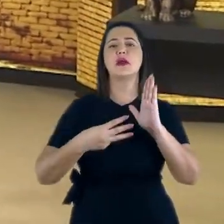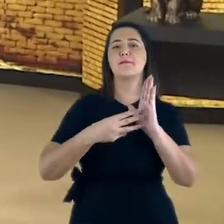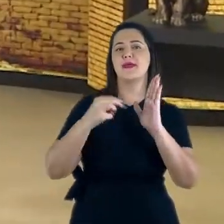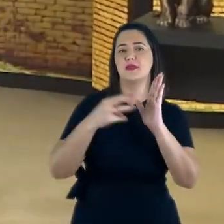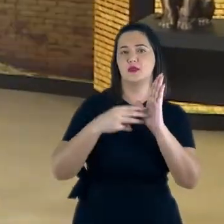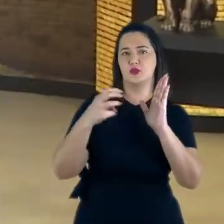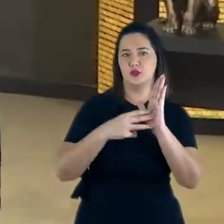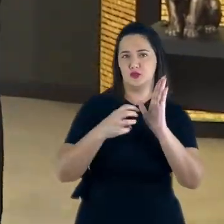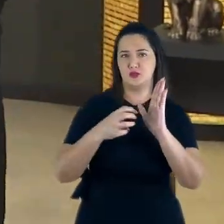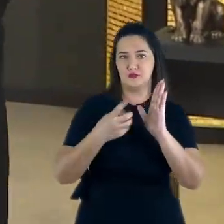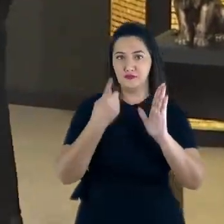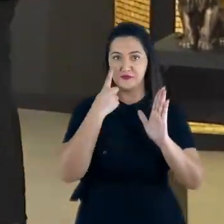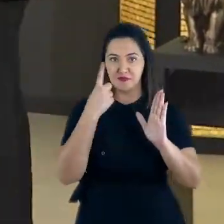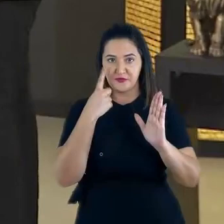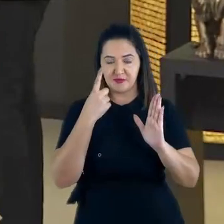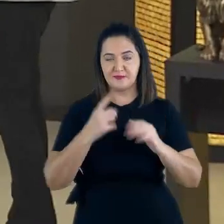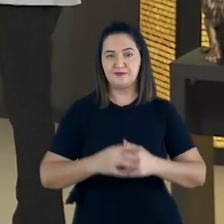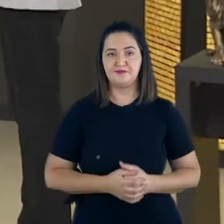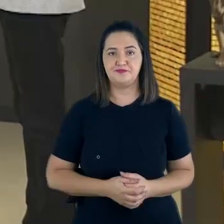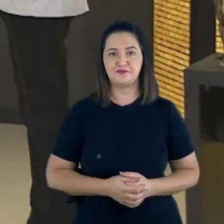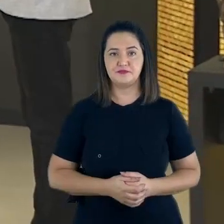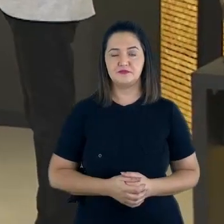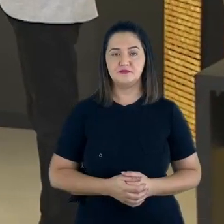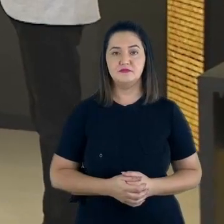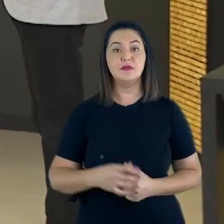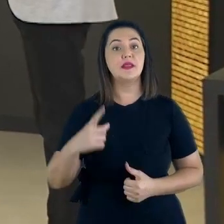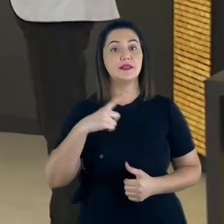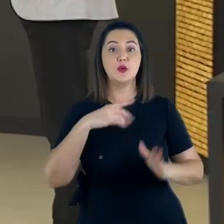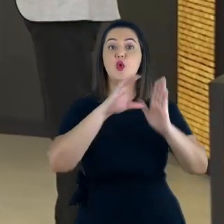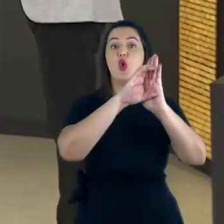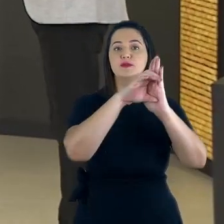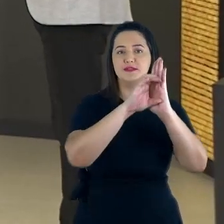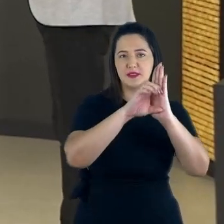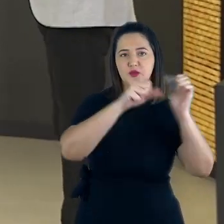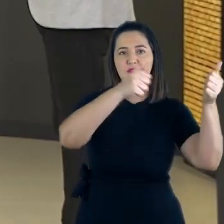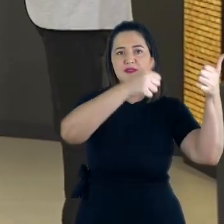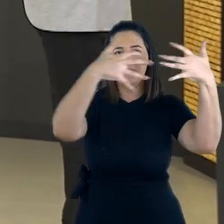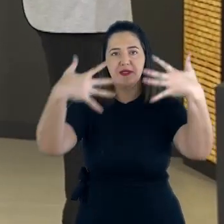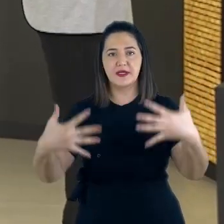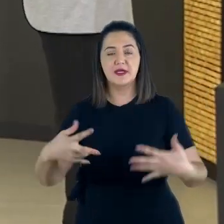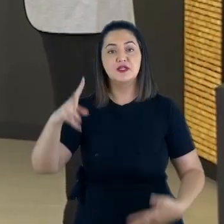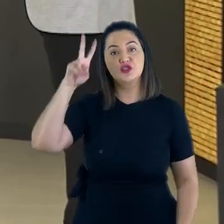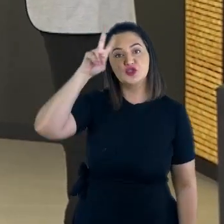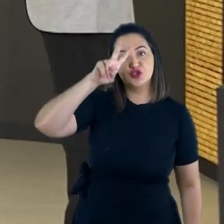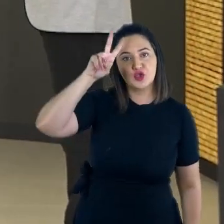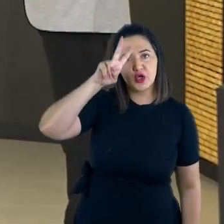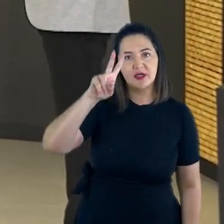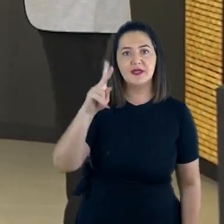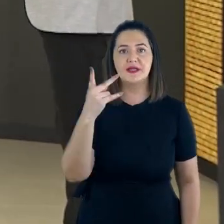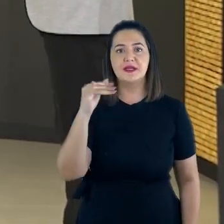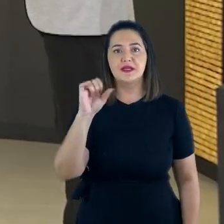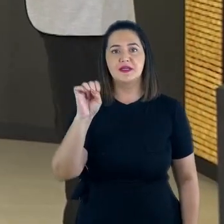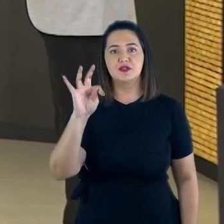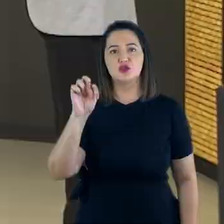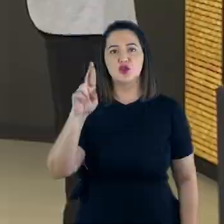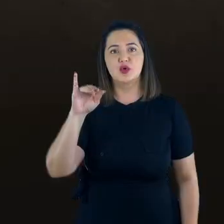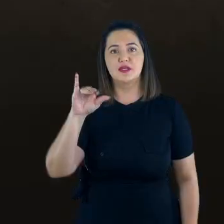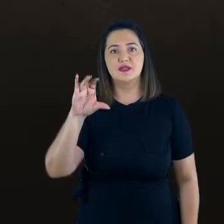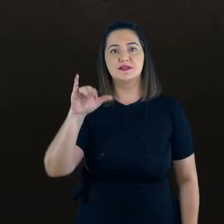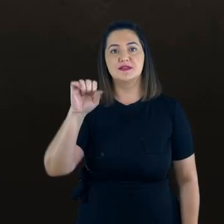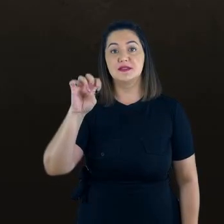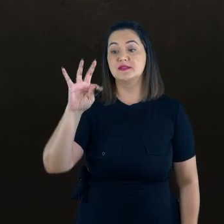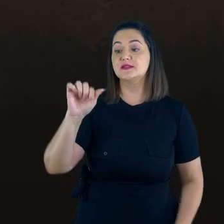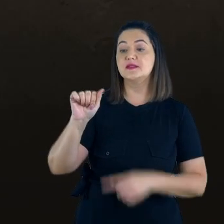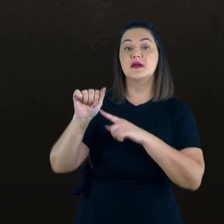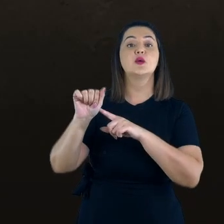Eu vou colocar aqui no telão e você vai ver. De acordo com uma definição, o método historicista entende as profecias apocalípticas